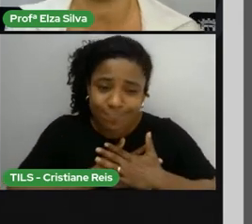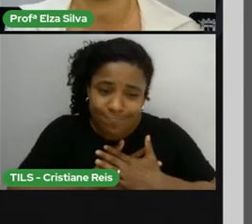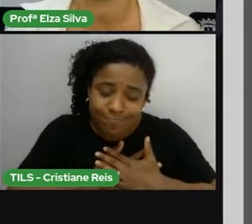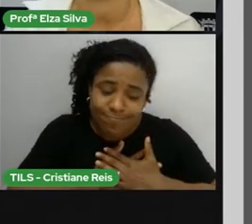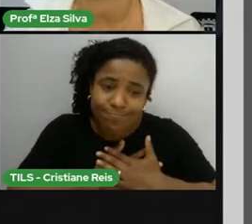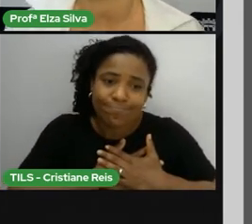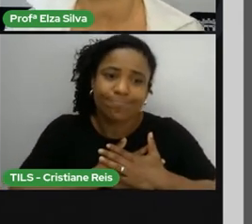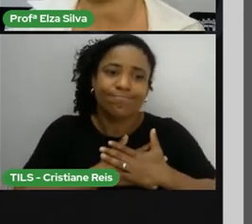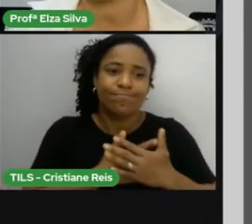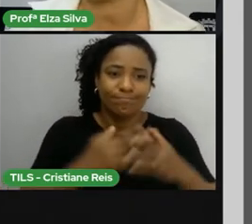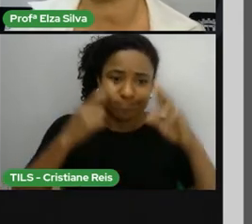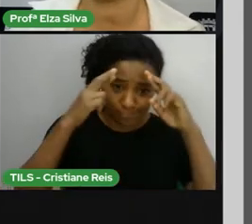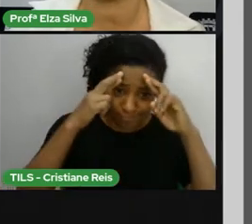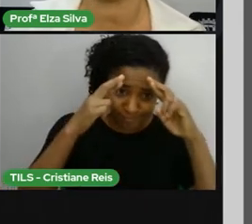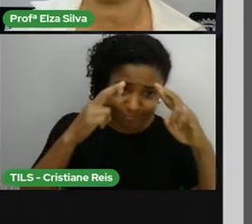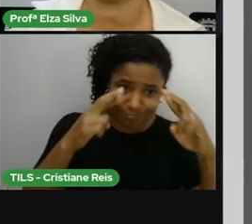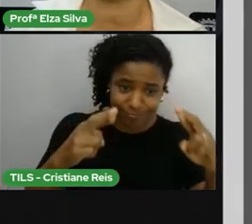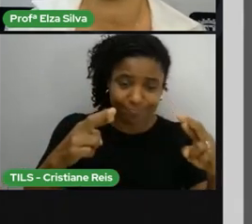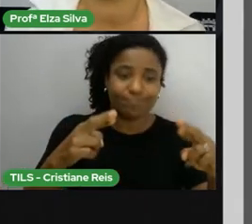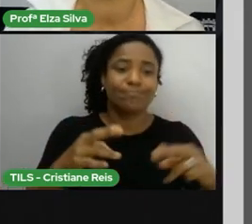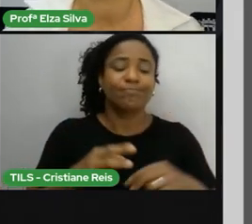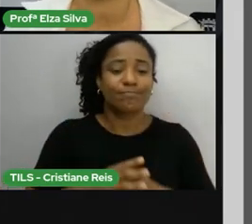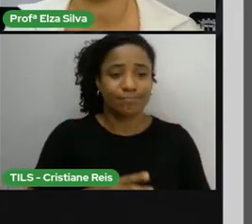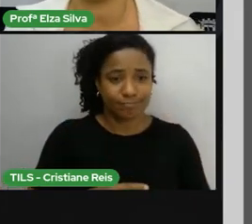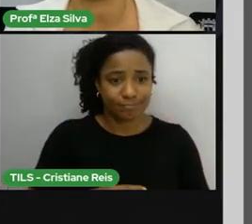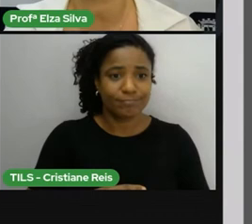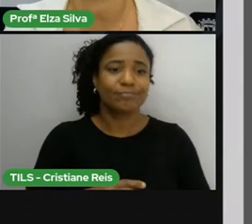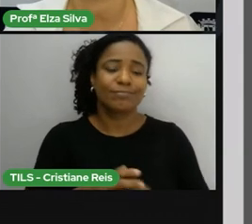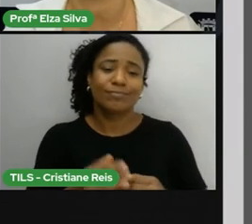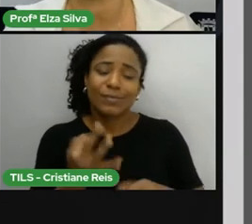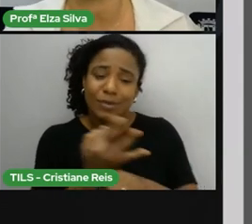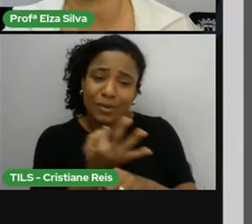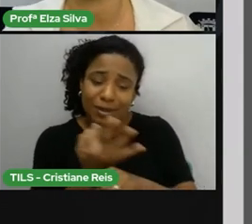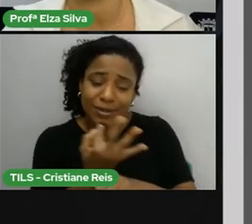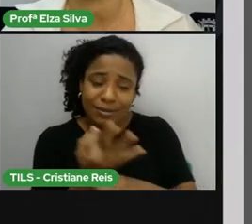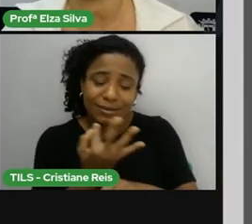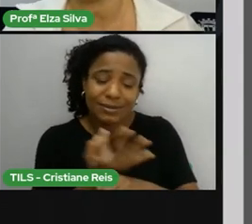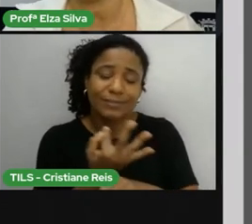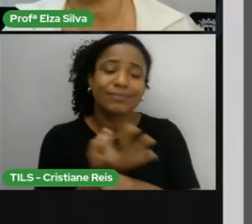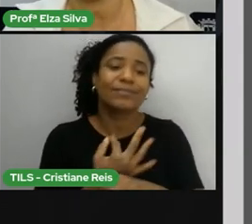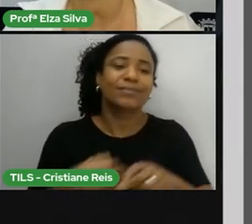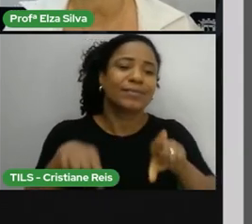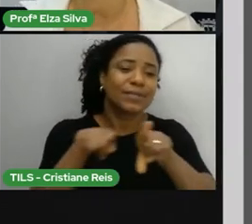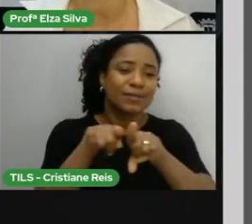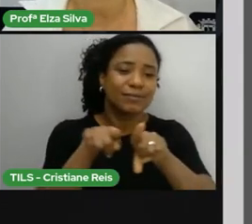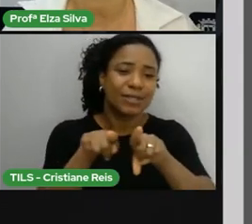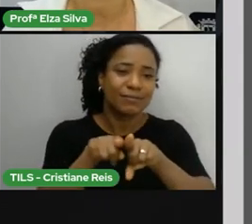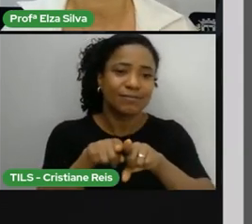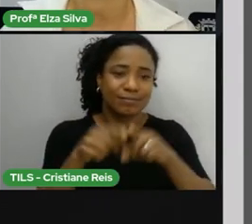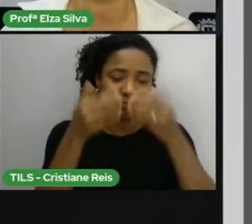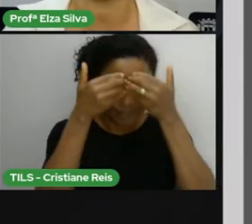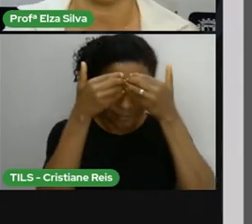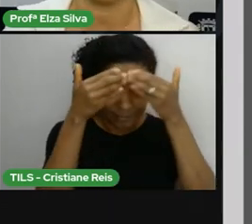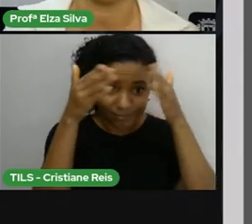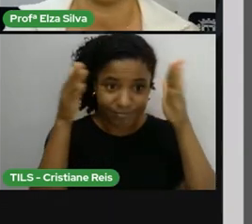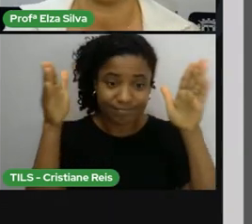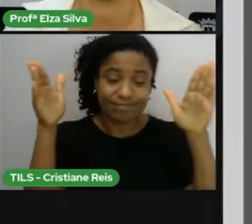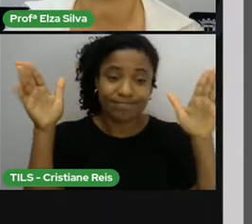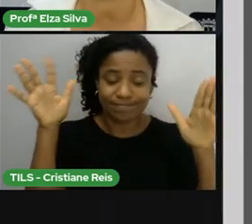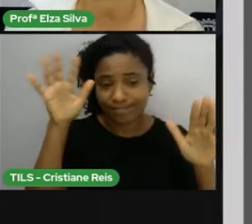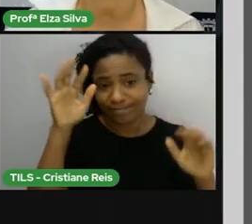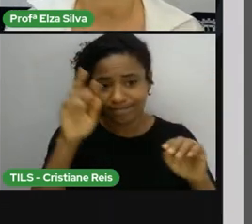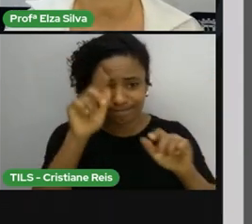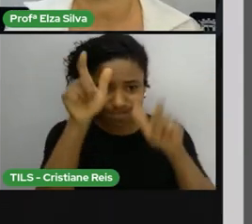compassion, respect, respeito, tolerance, tolerância e abertura à diversidade.